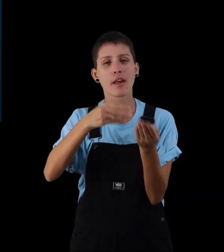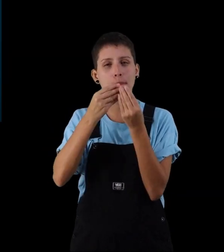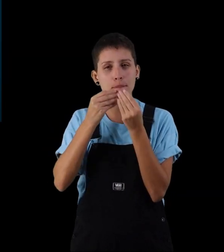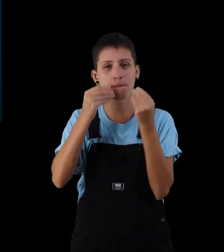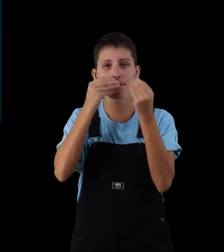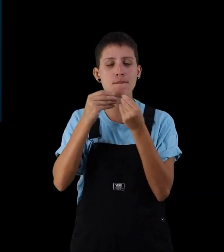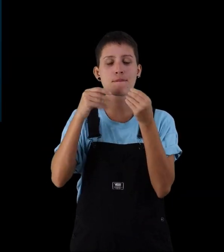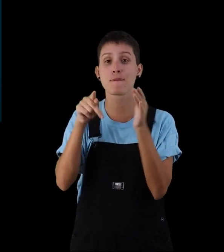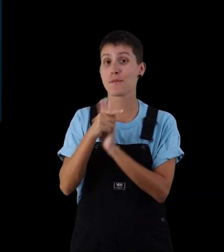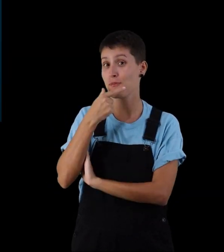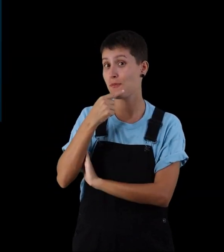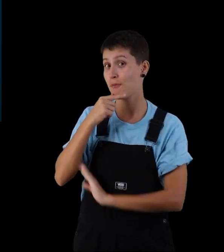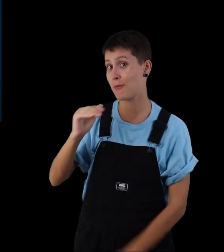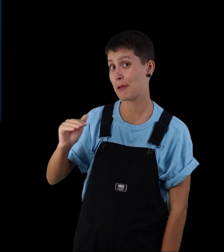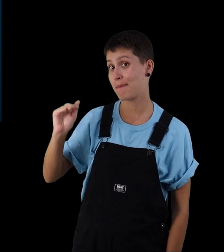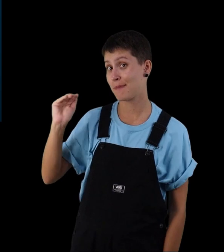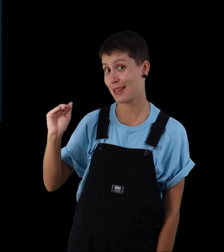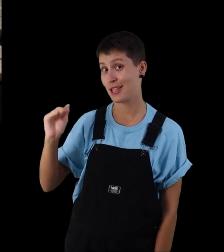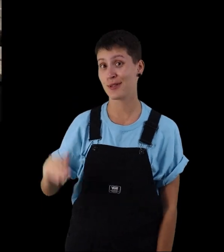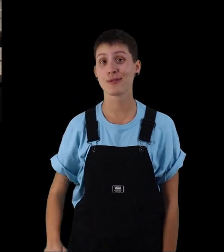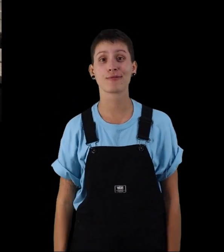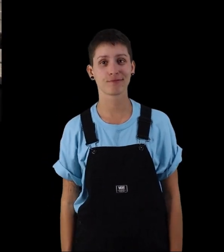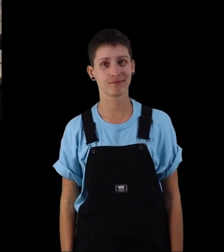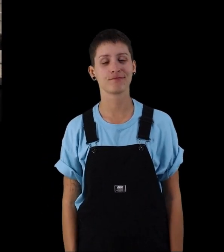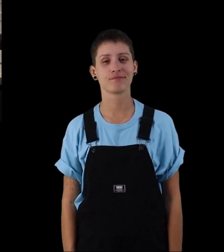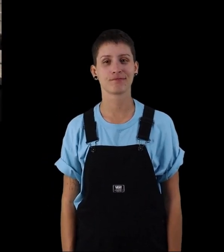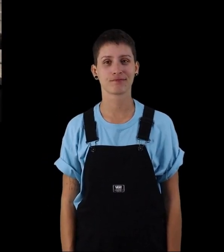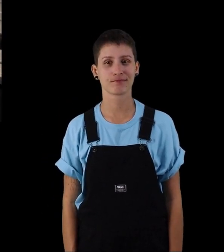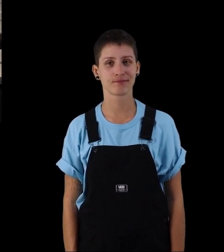os sabores da infância do menino.